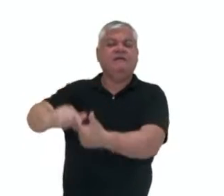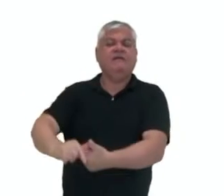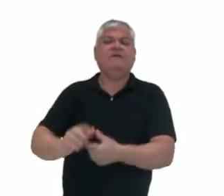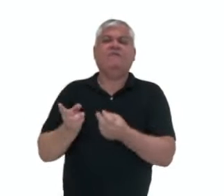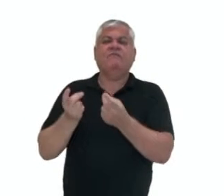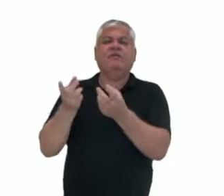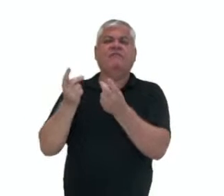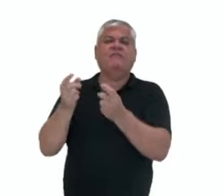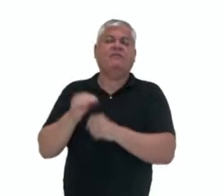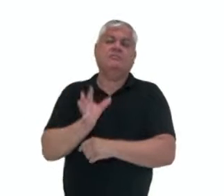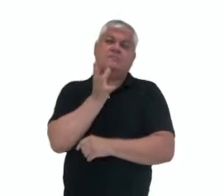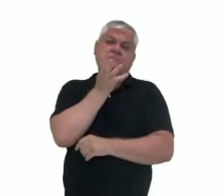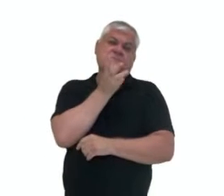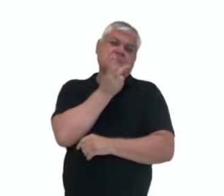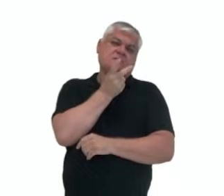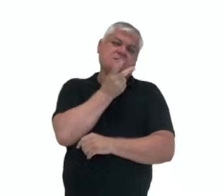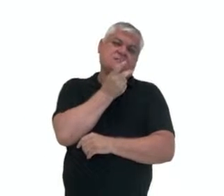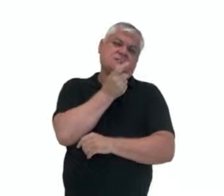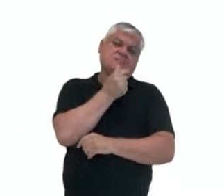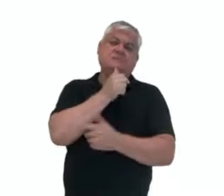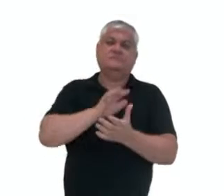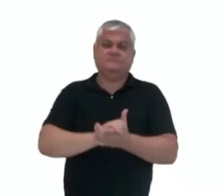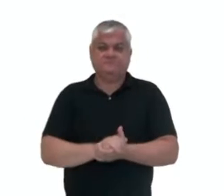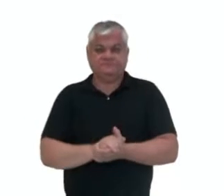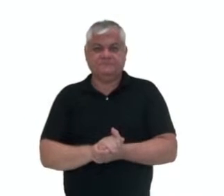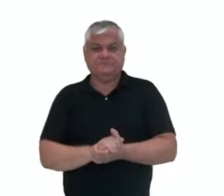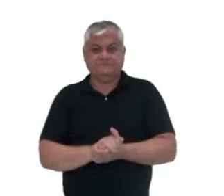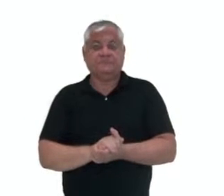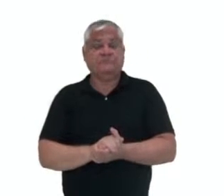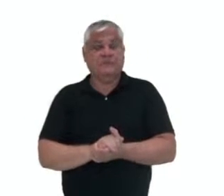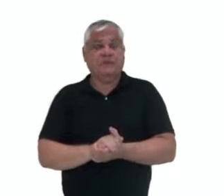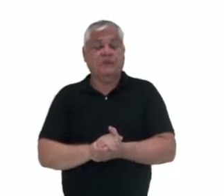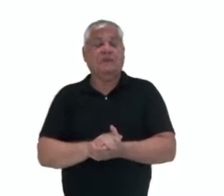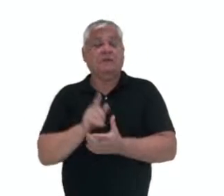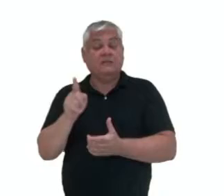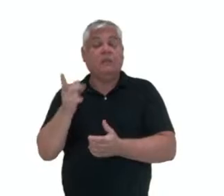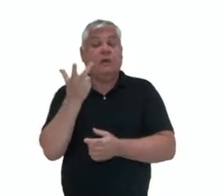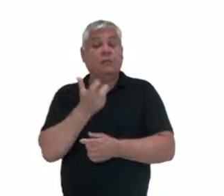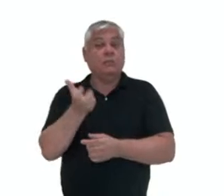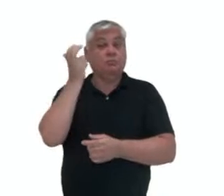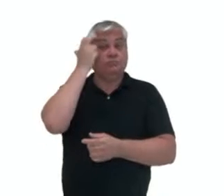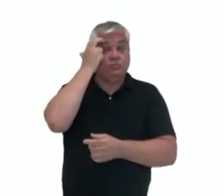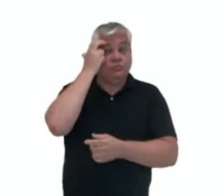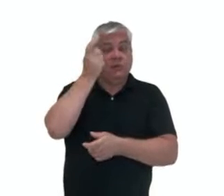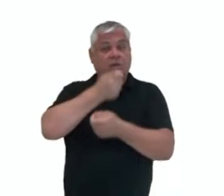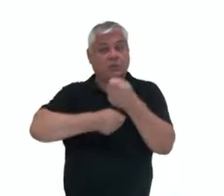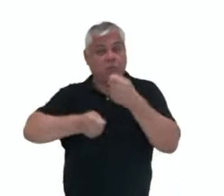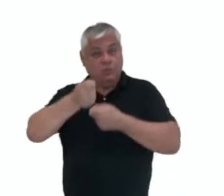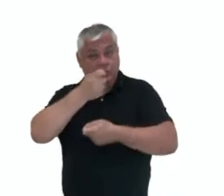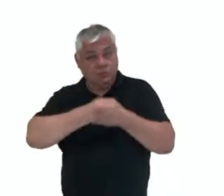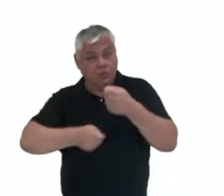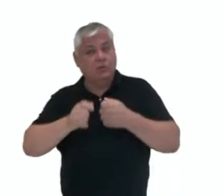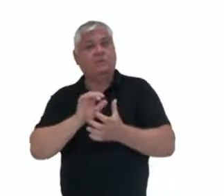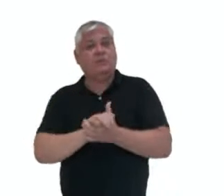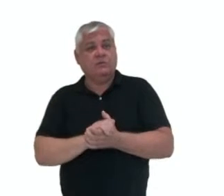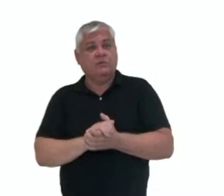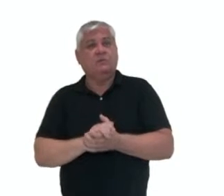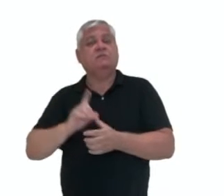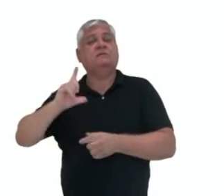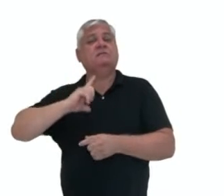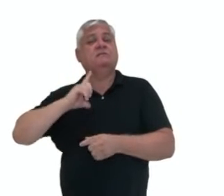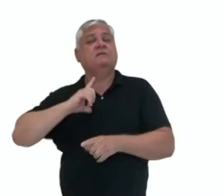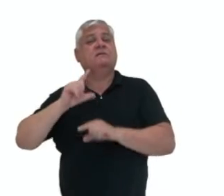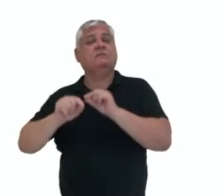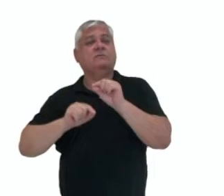de retorno do capital investido. O impacto cultural e econômico deste imbróglio ainda está por